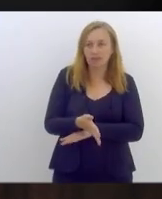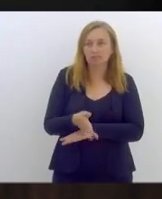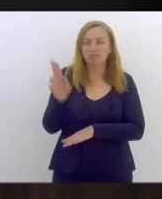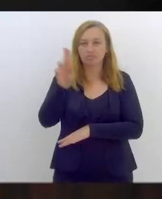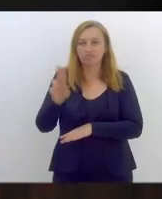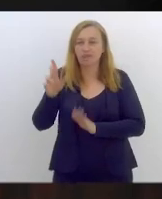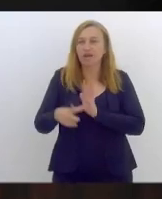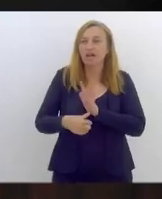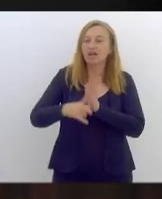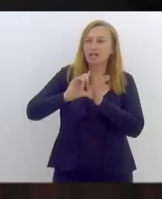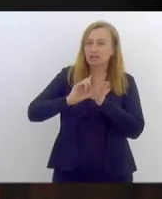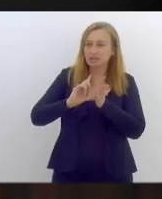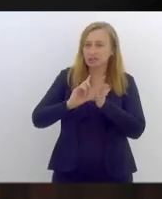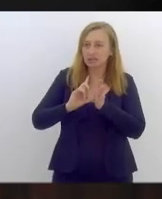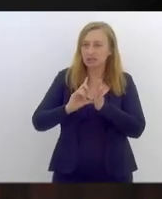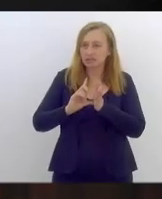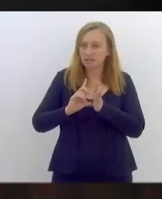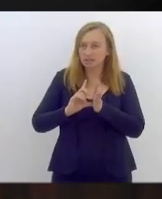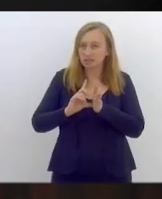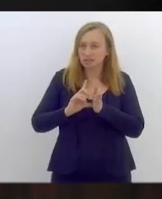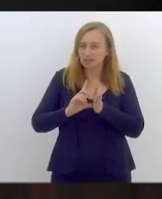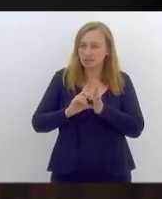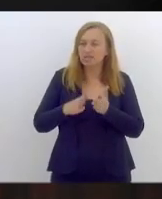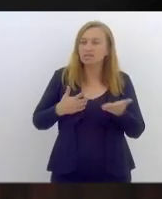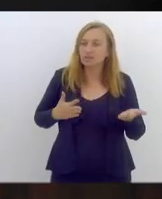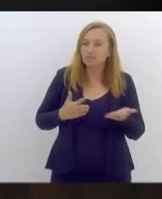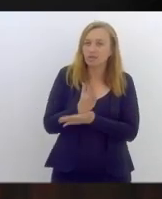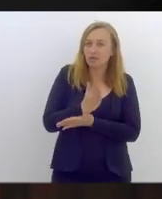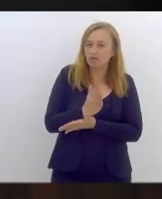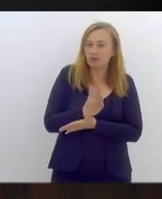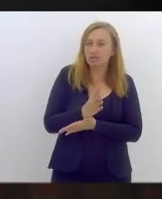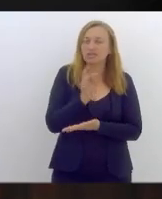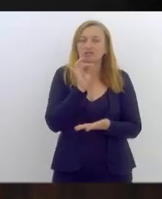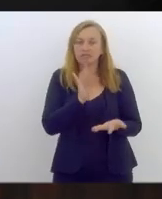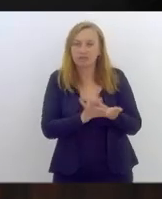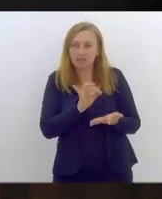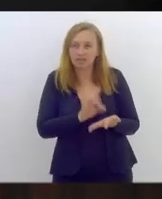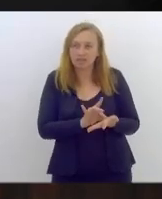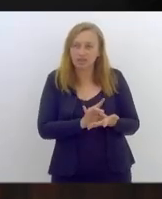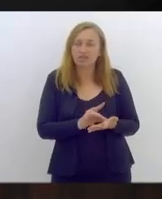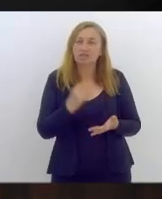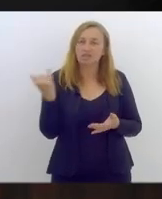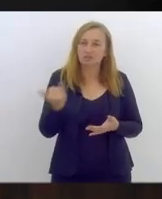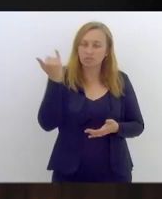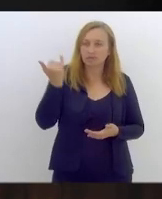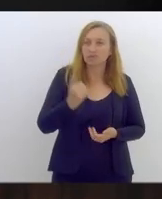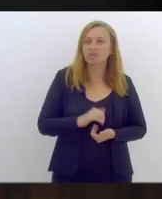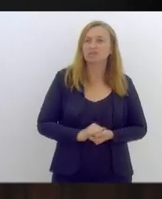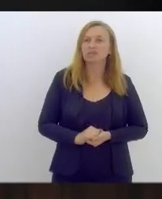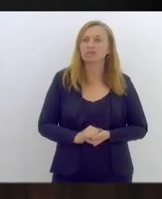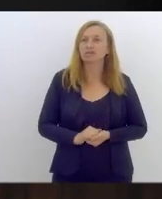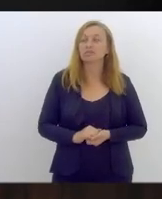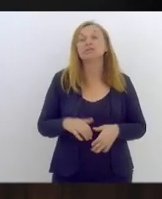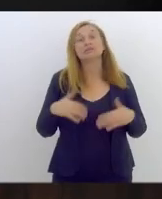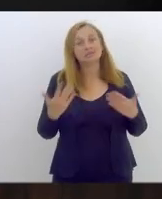antes de entrar, de passar no vestibular, realmente foi muito importante.